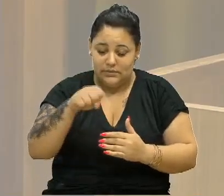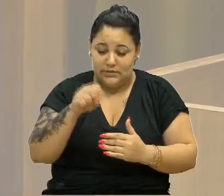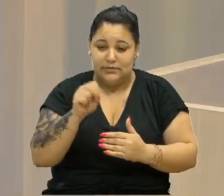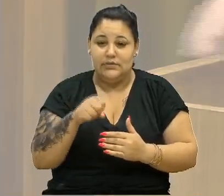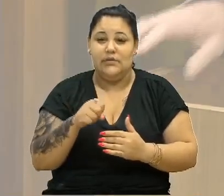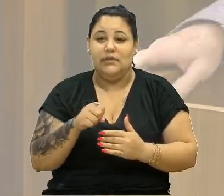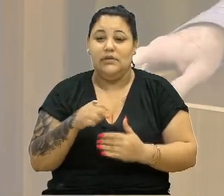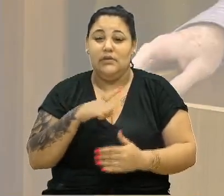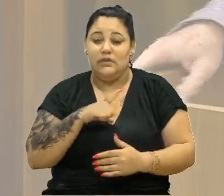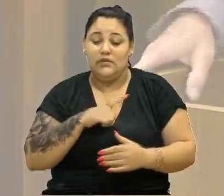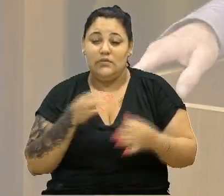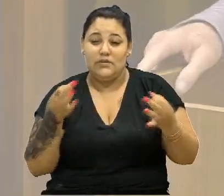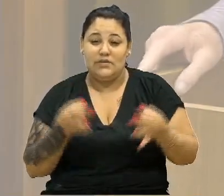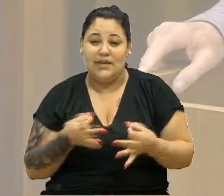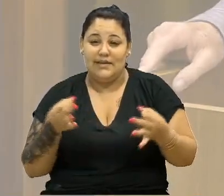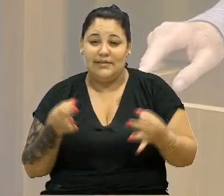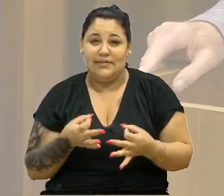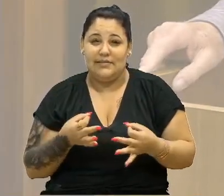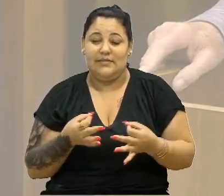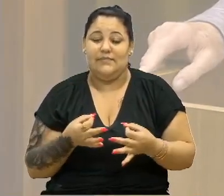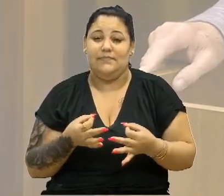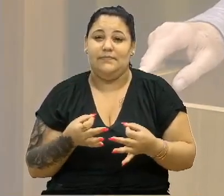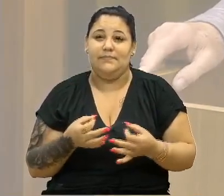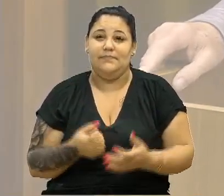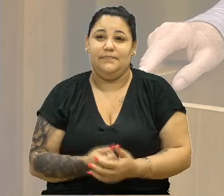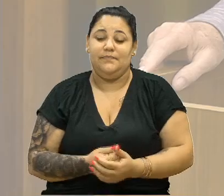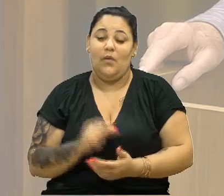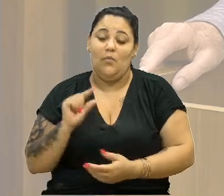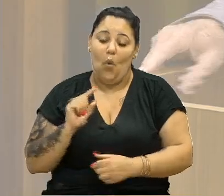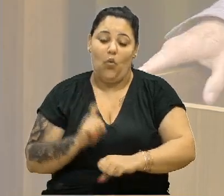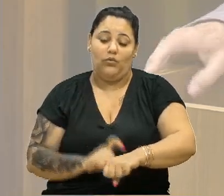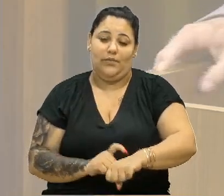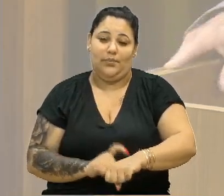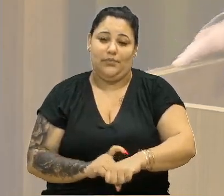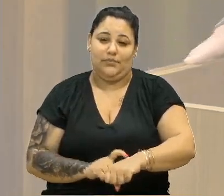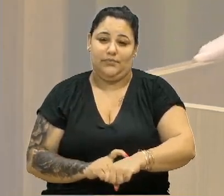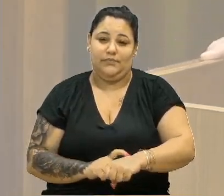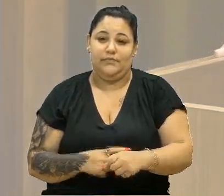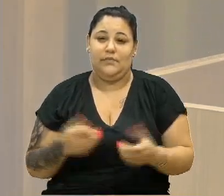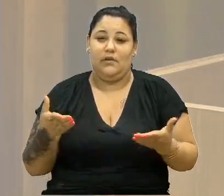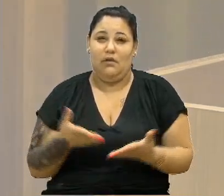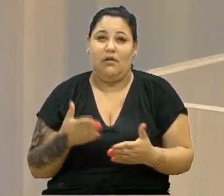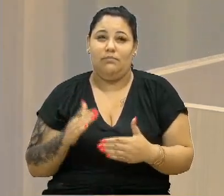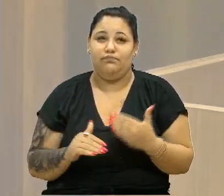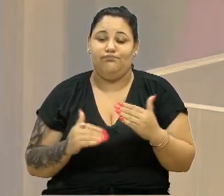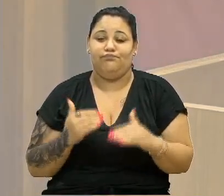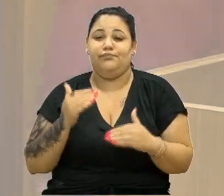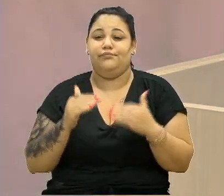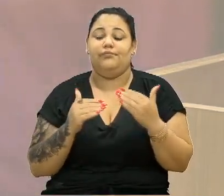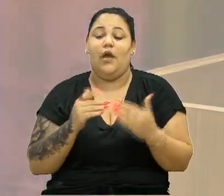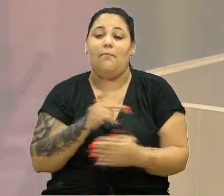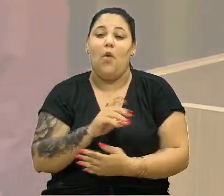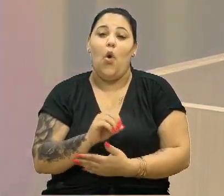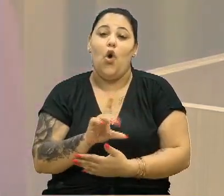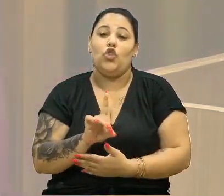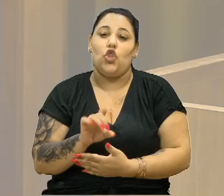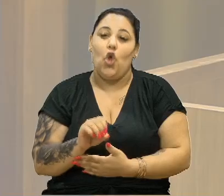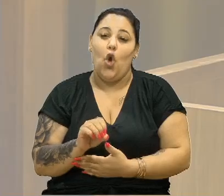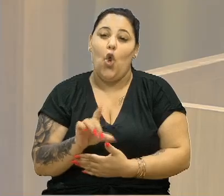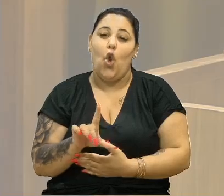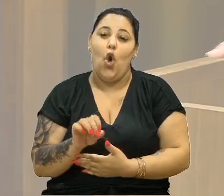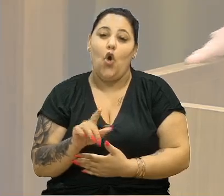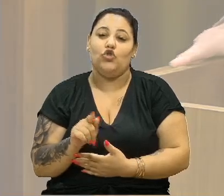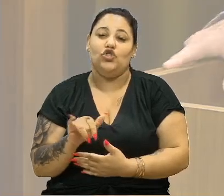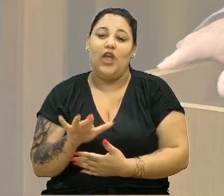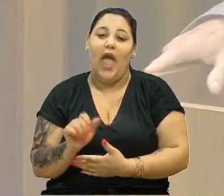andando e com certeza dentro de pouco tempo, passo a passo, a podologia receba